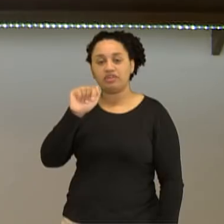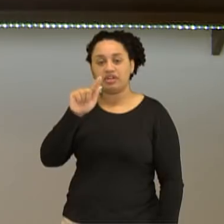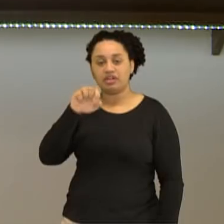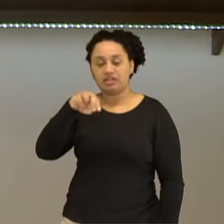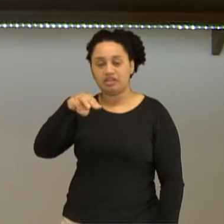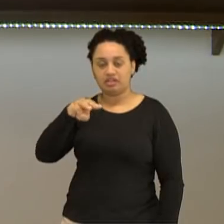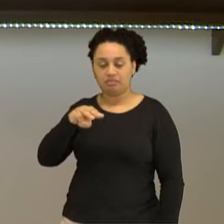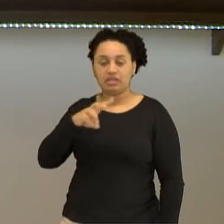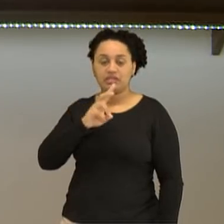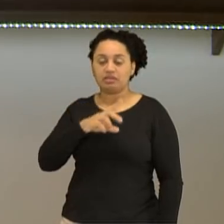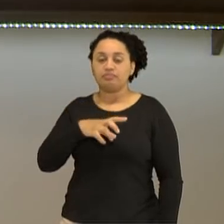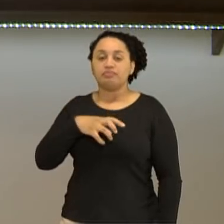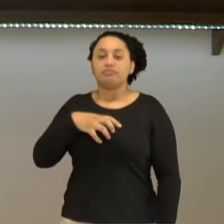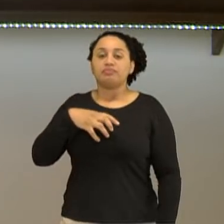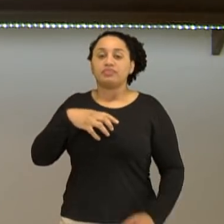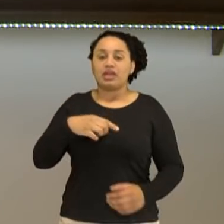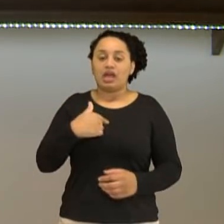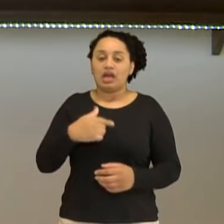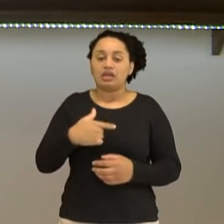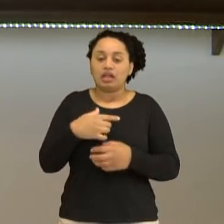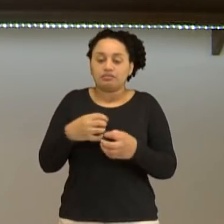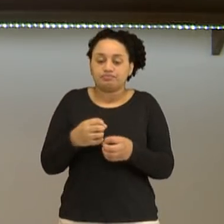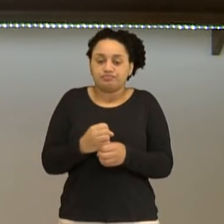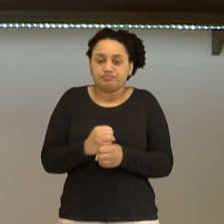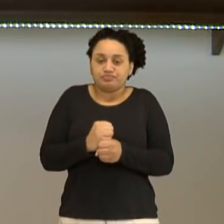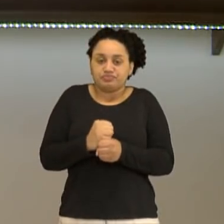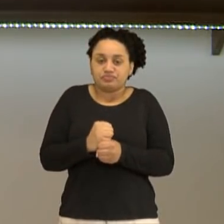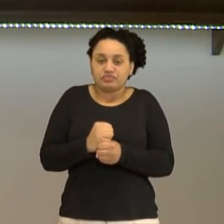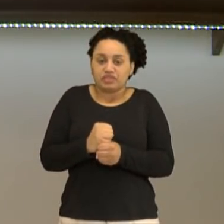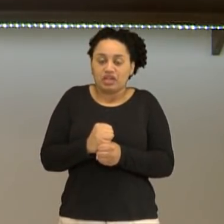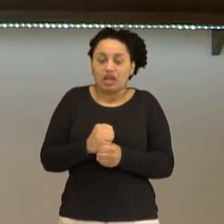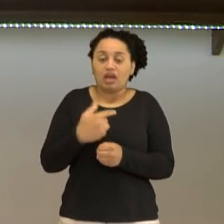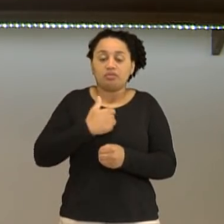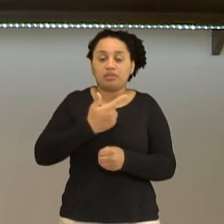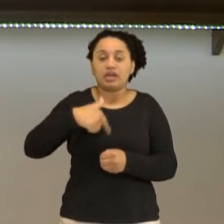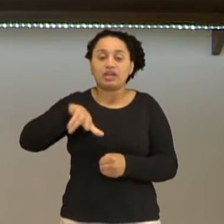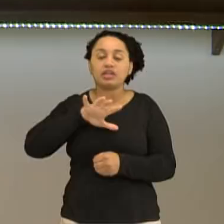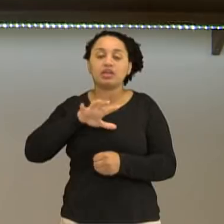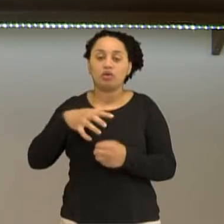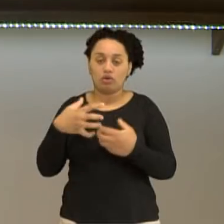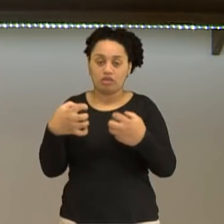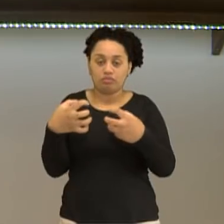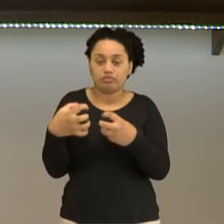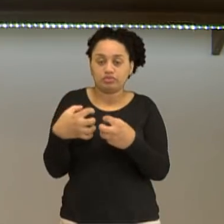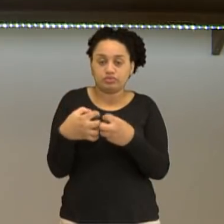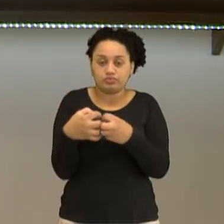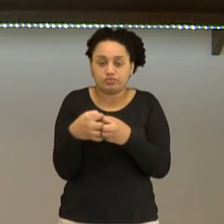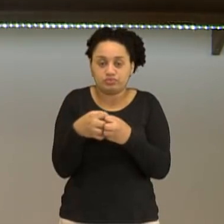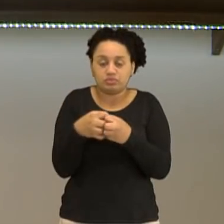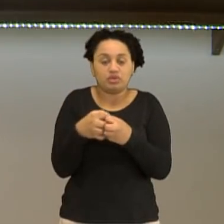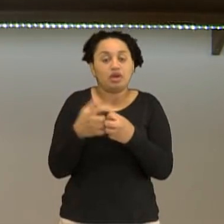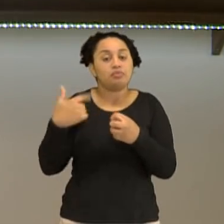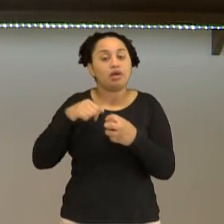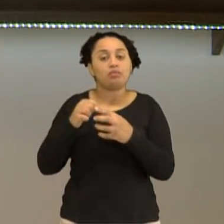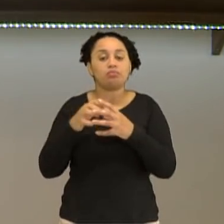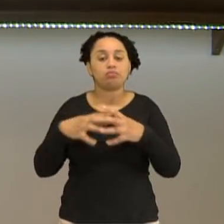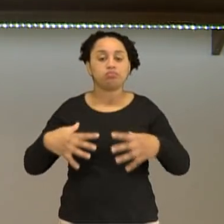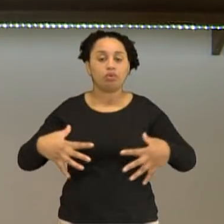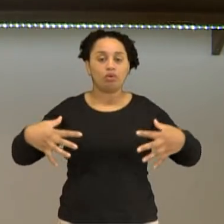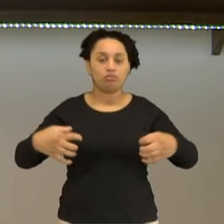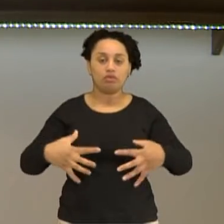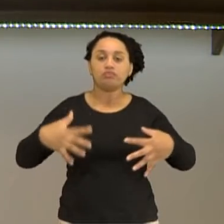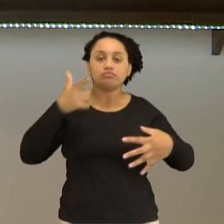o diafragma ele se contrai para que haja espaço para o pulmão insuflar também. Mas a contração dele é